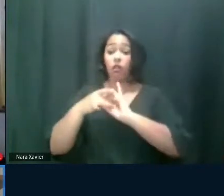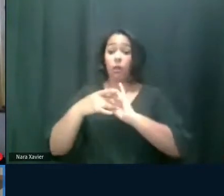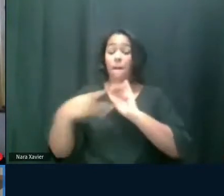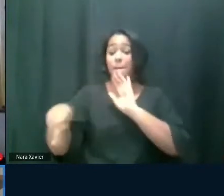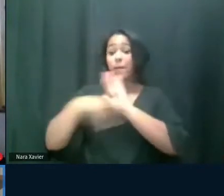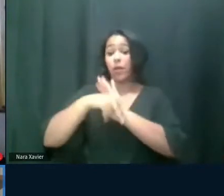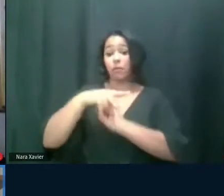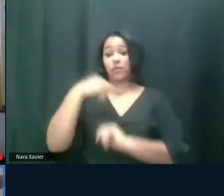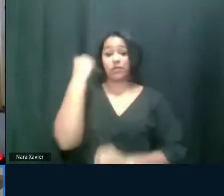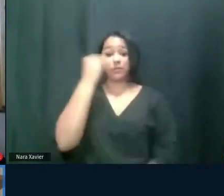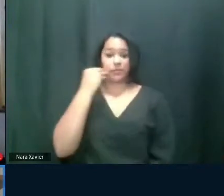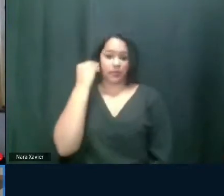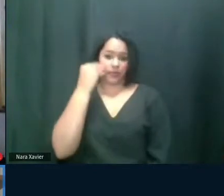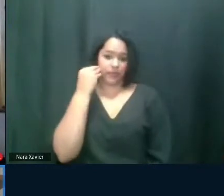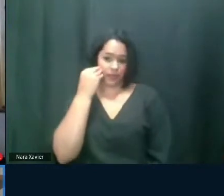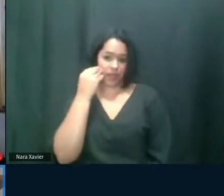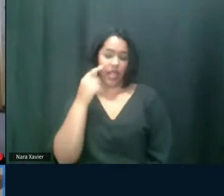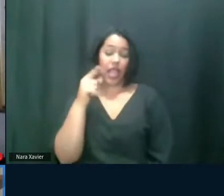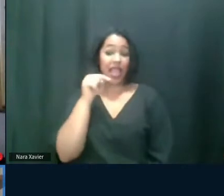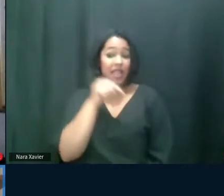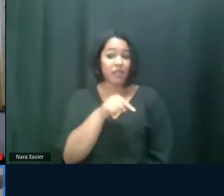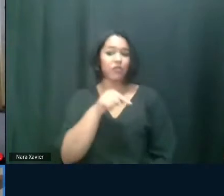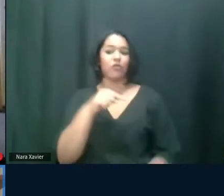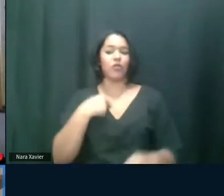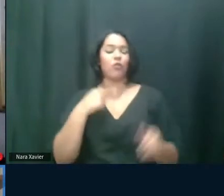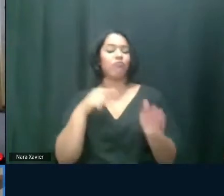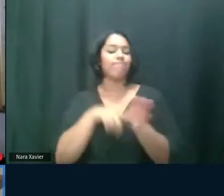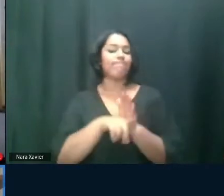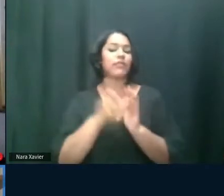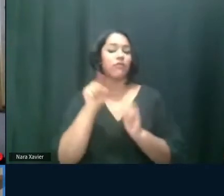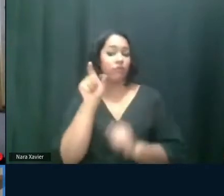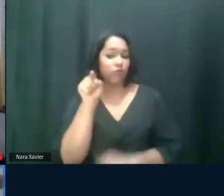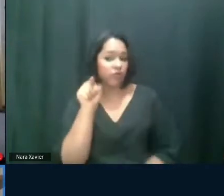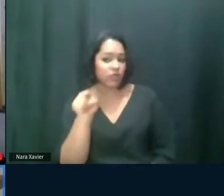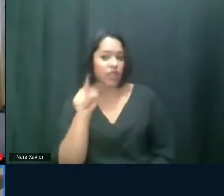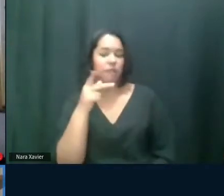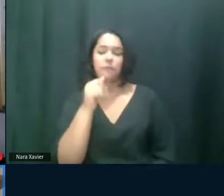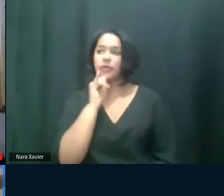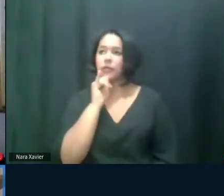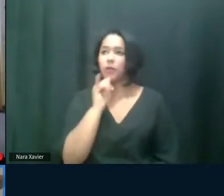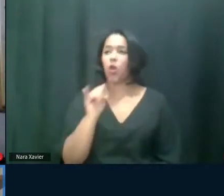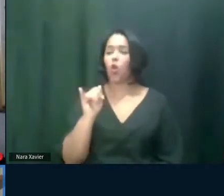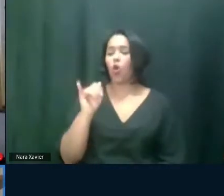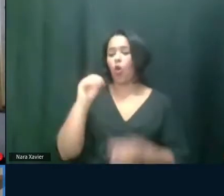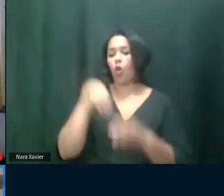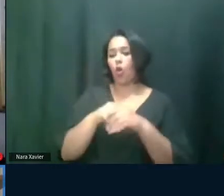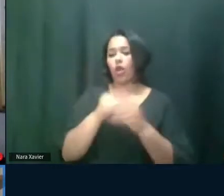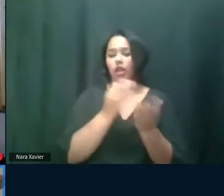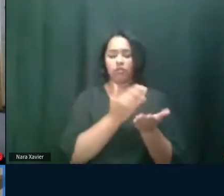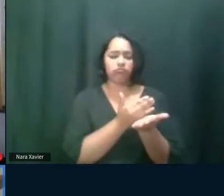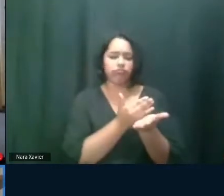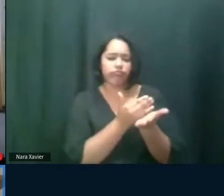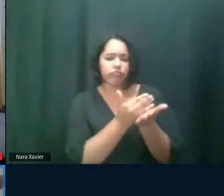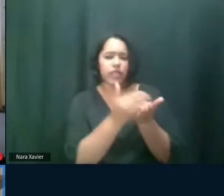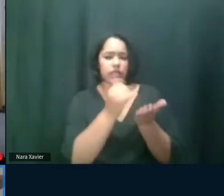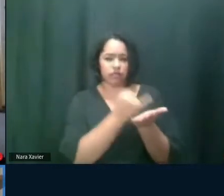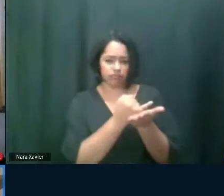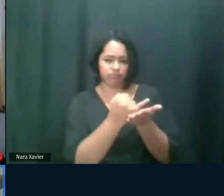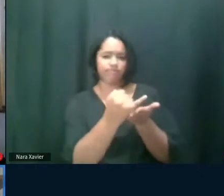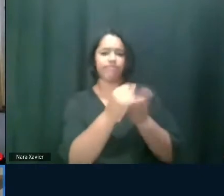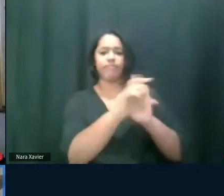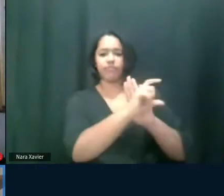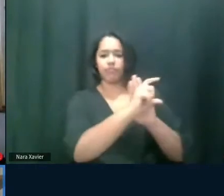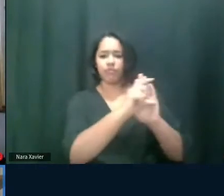um pouco a minha questão central. É que você coloca uma primeira parte, que é uma introdução, colocando de